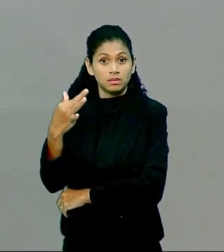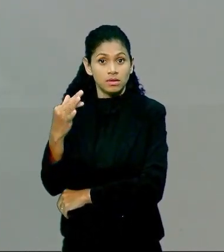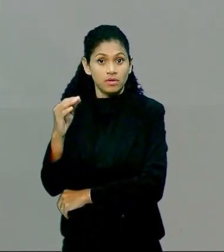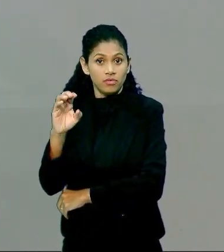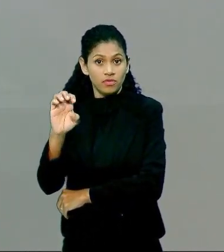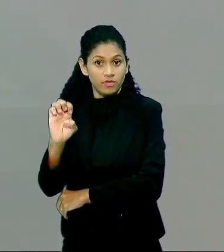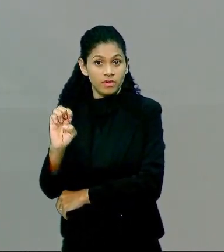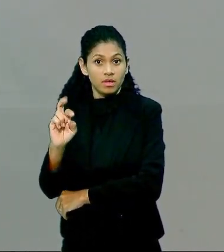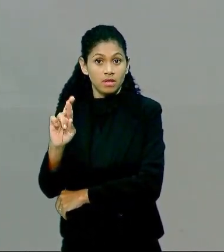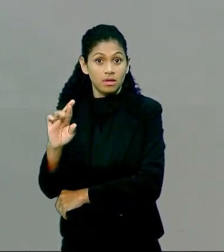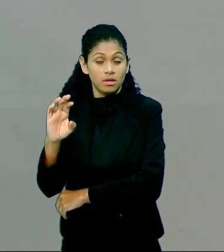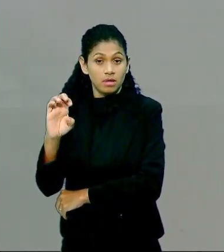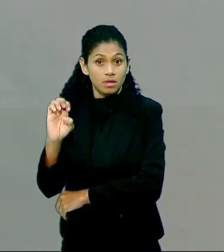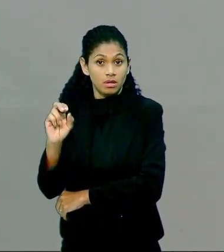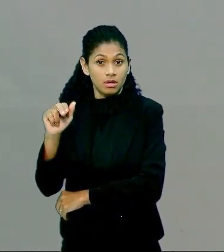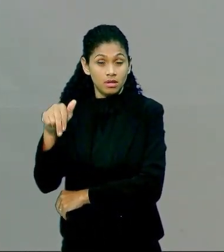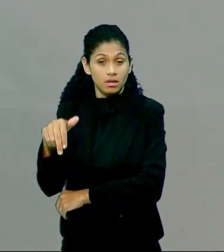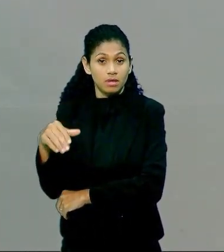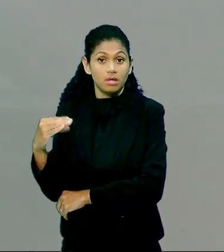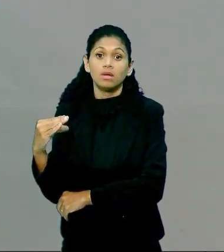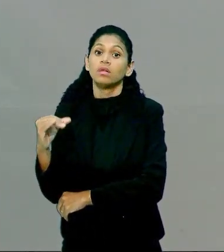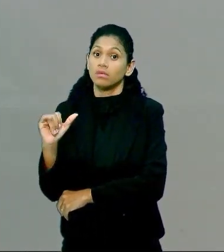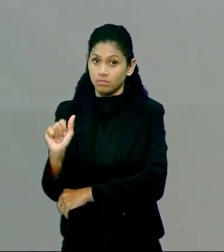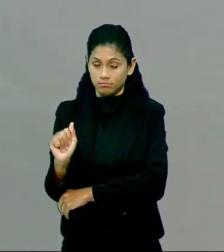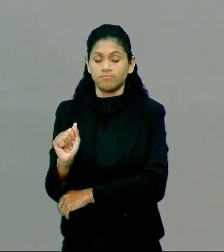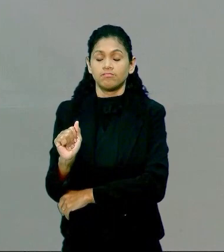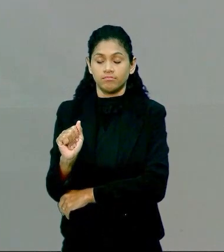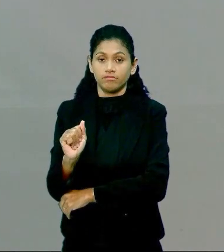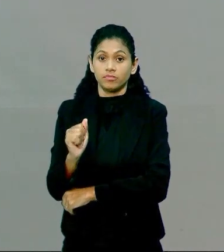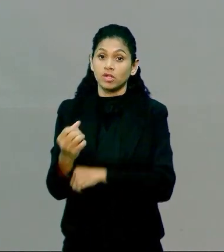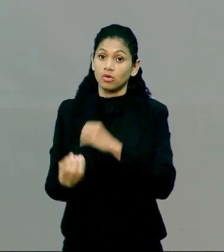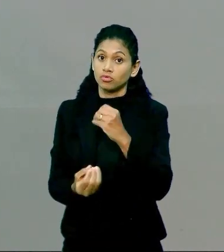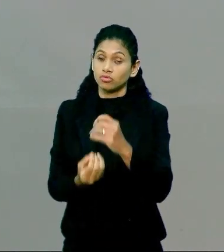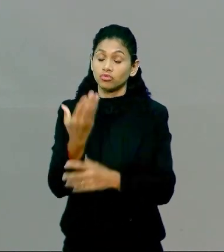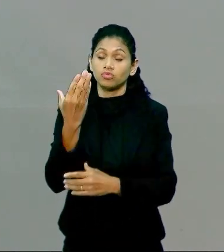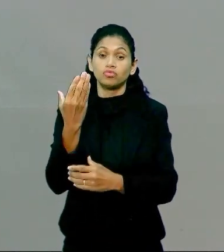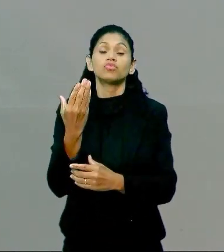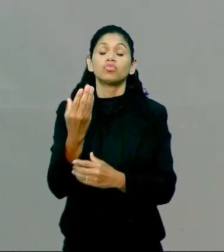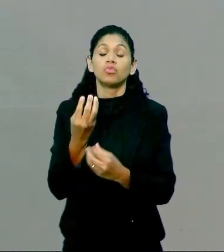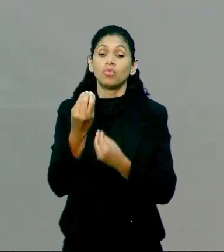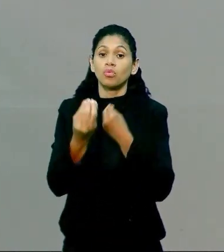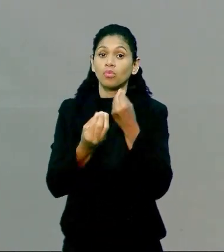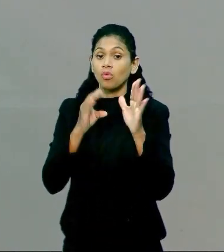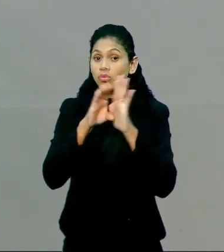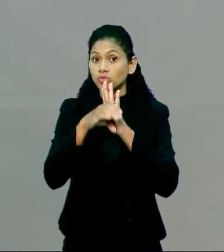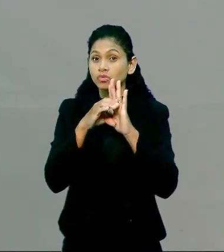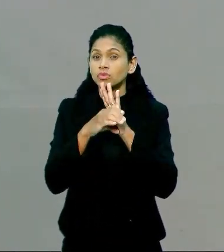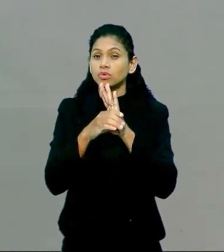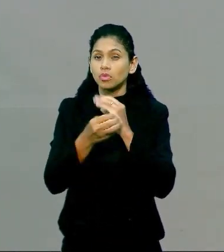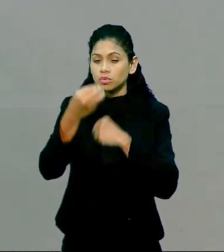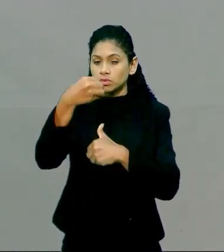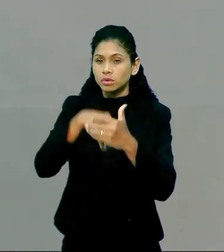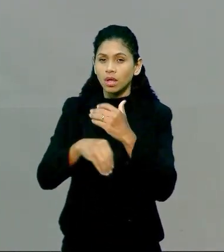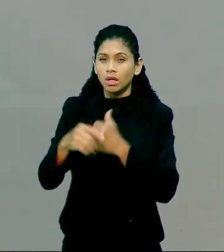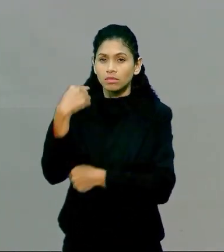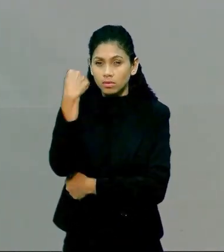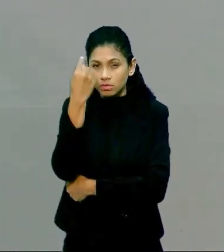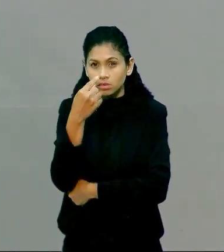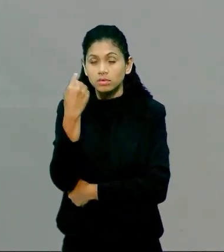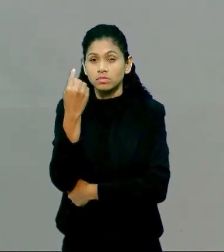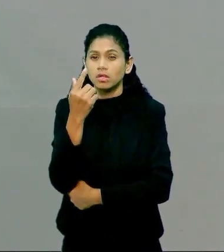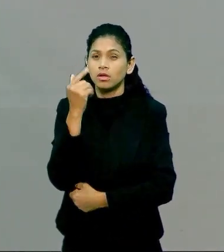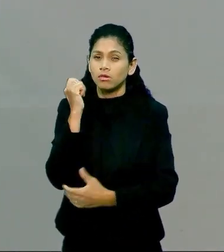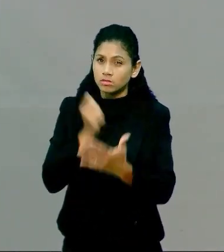língua portuguesa e que ela surge aí como um conteúdo da língua espanhola que ele é bem